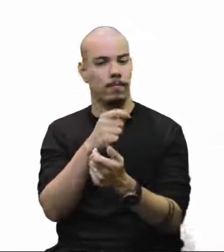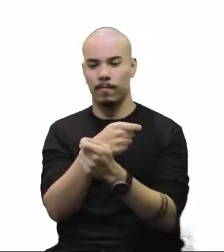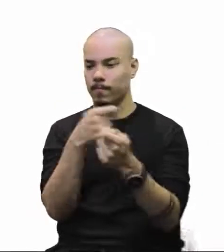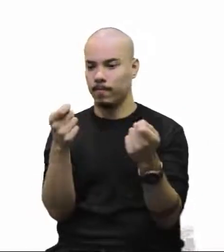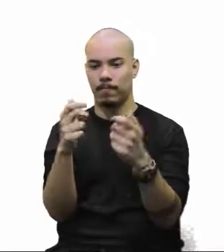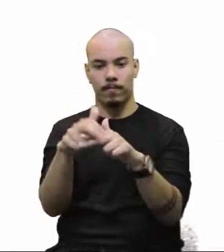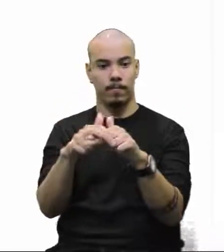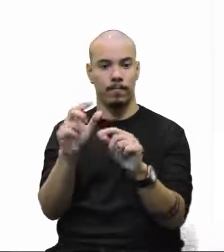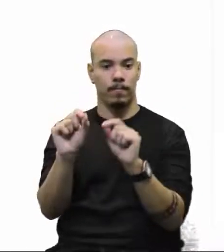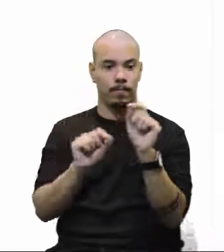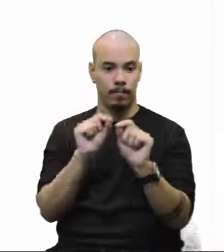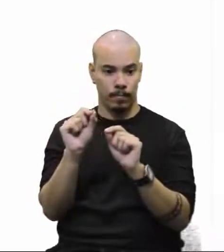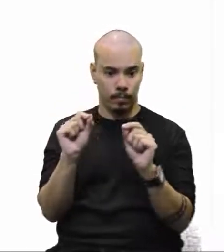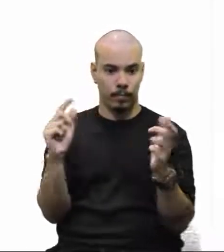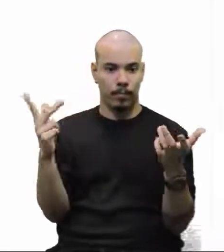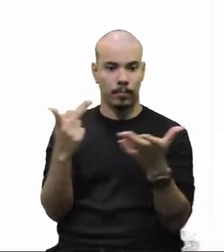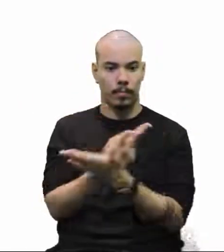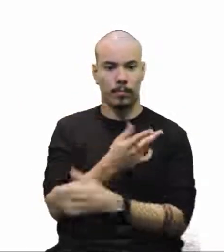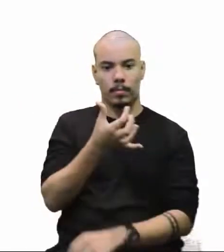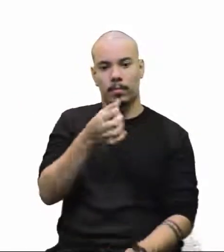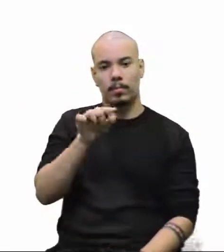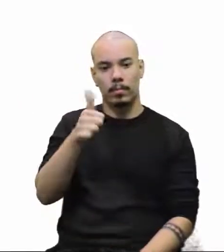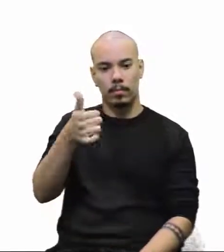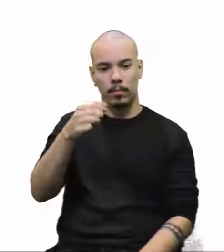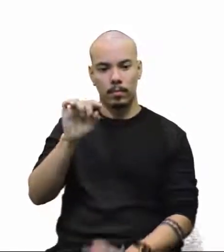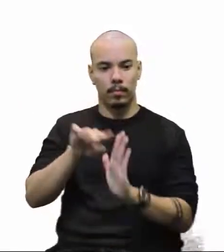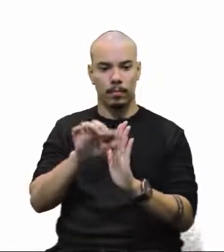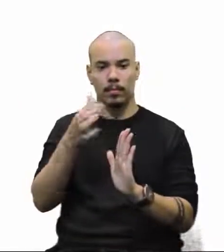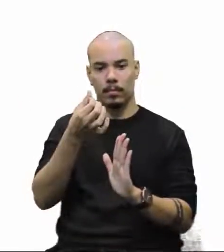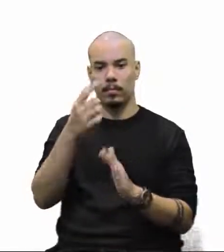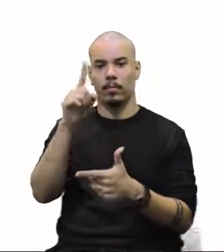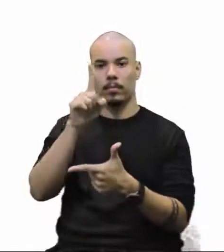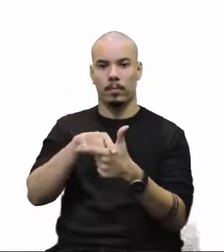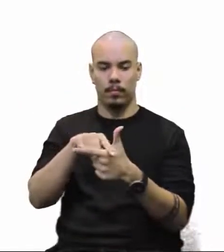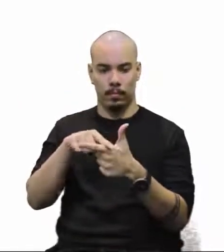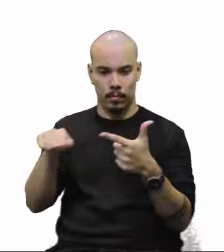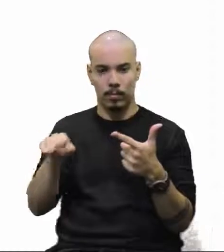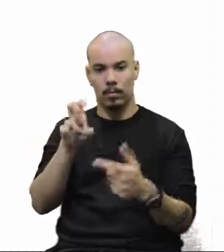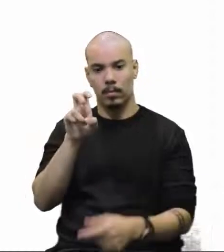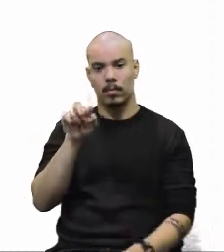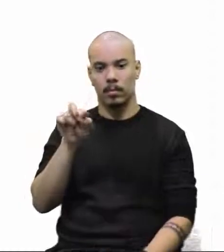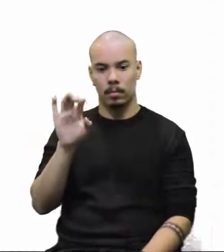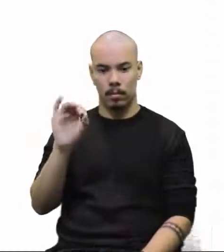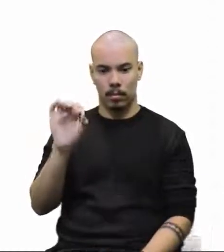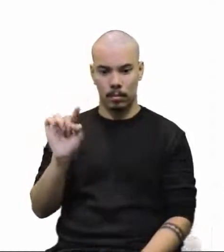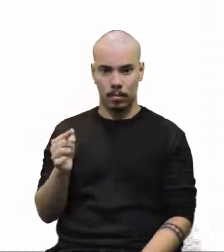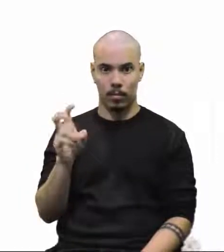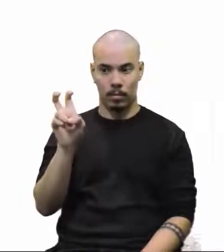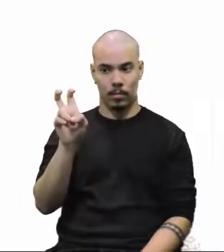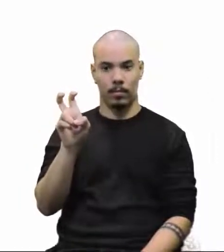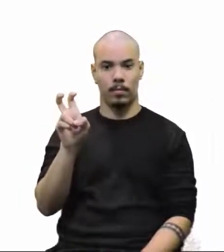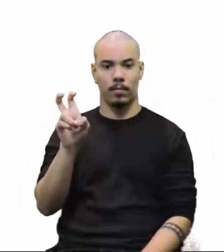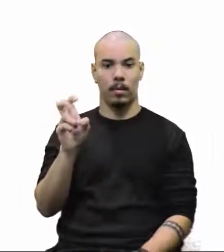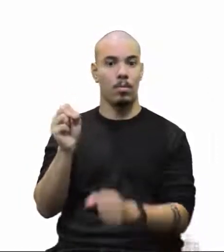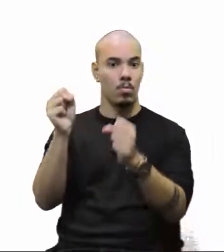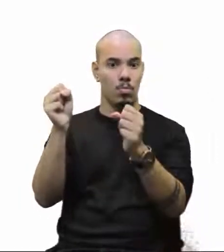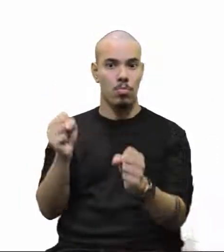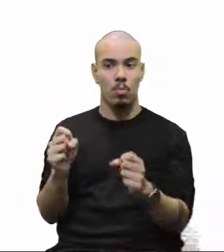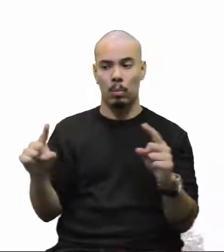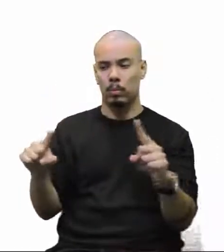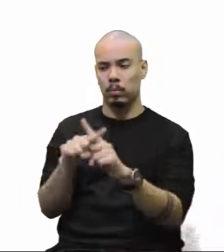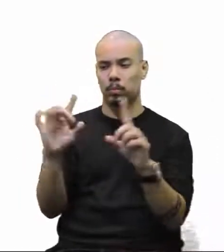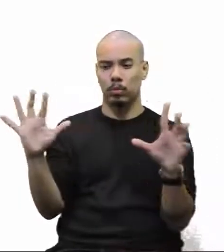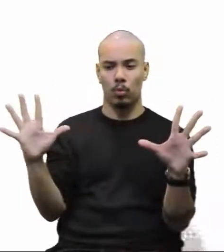que fez? Passou o 6 vezes 10 a menos 6 dividindo o 5 e o seno de 30, que é meio. Podia multiplicar tudo também e